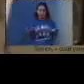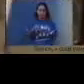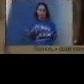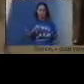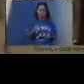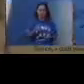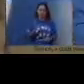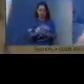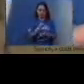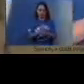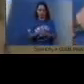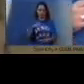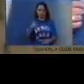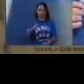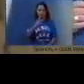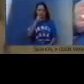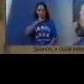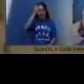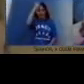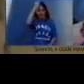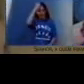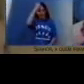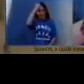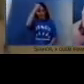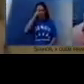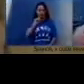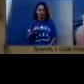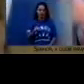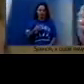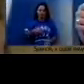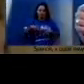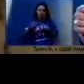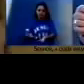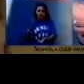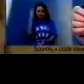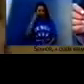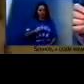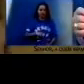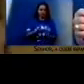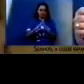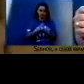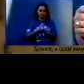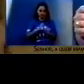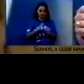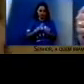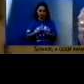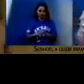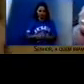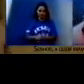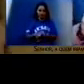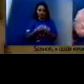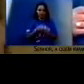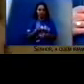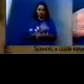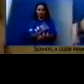casa, cuidar de mim, me amar durante 3 dias e